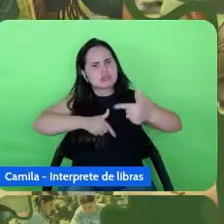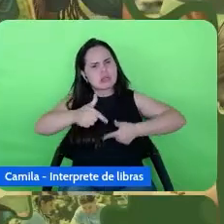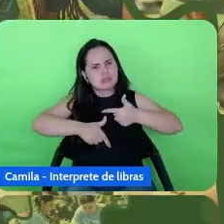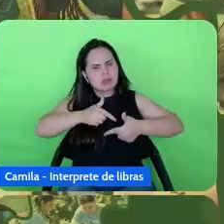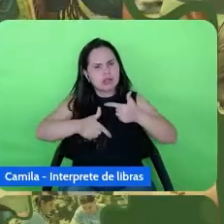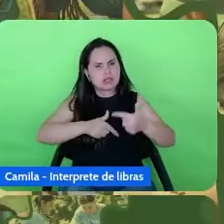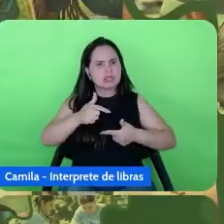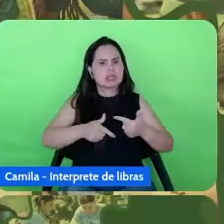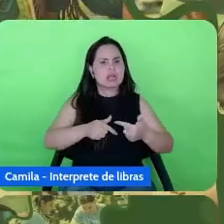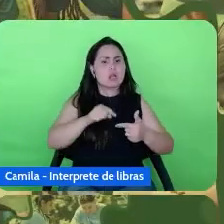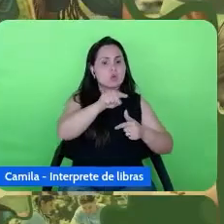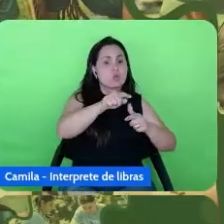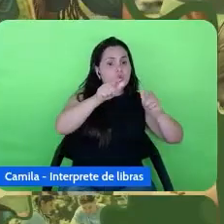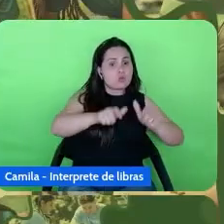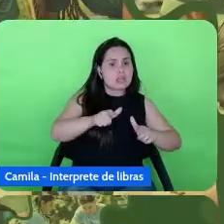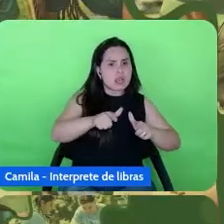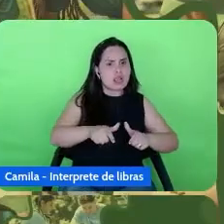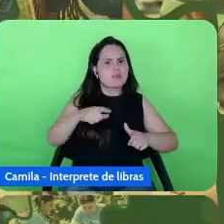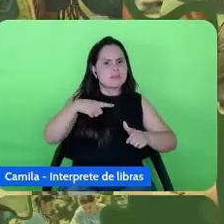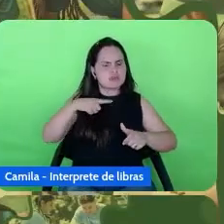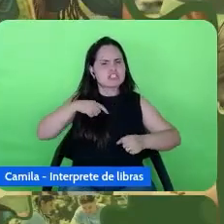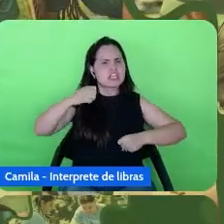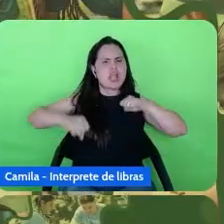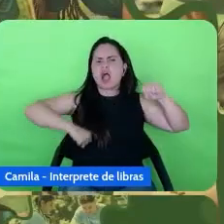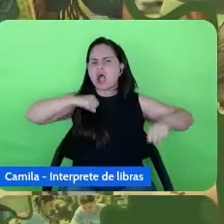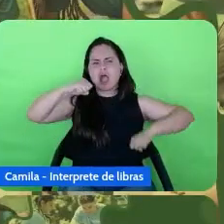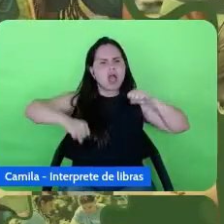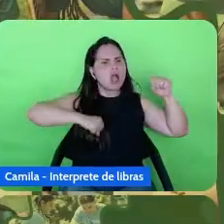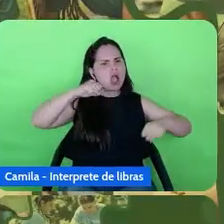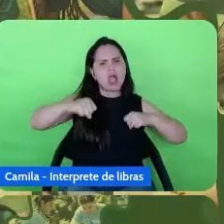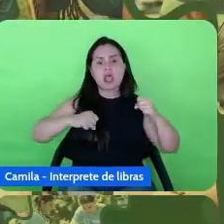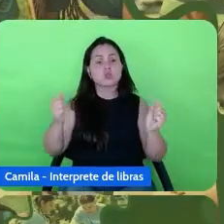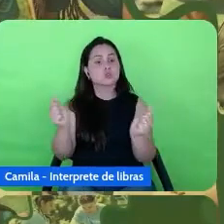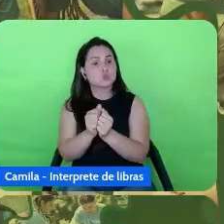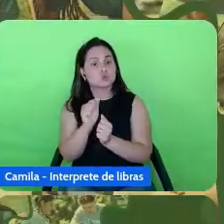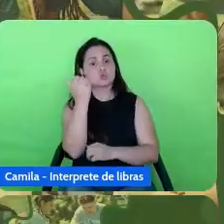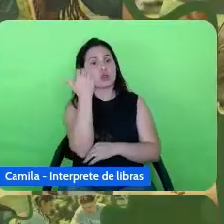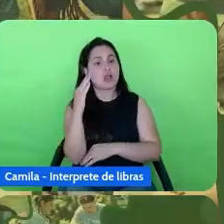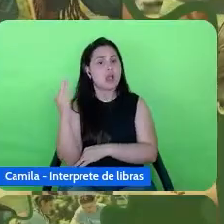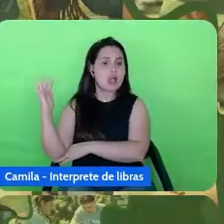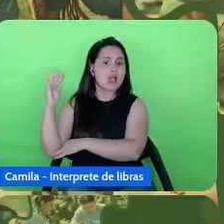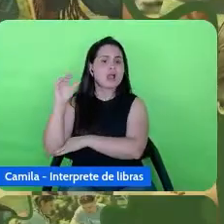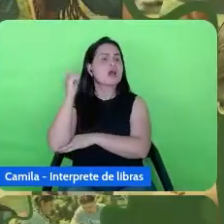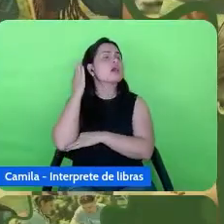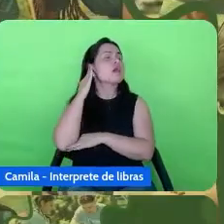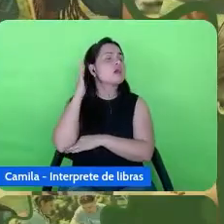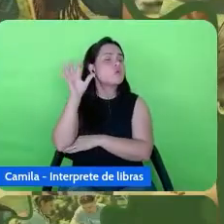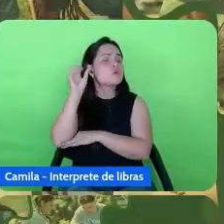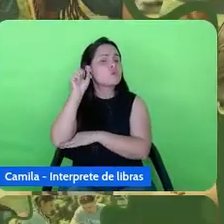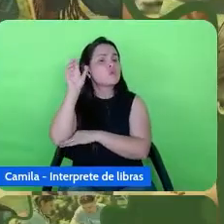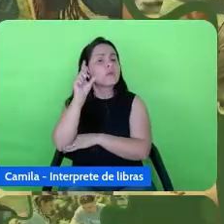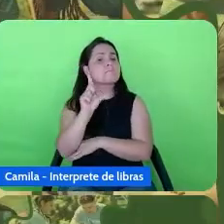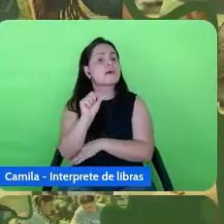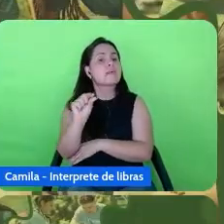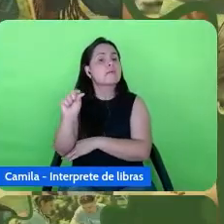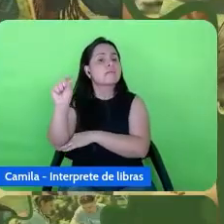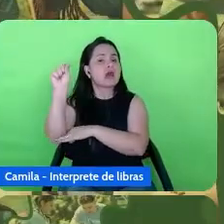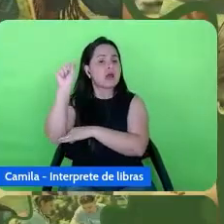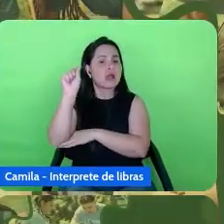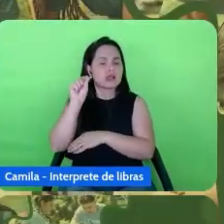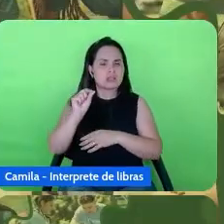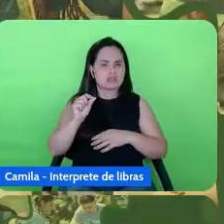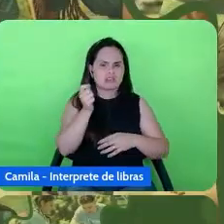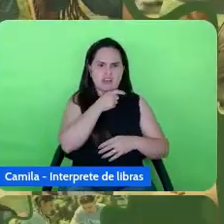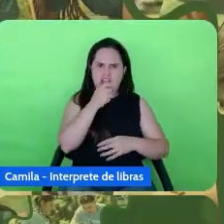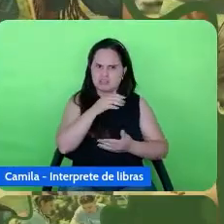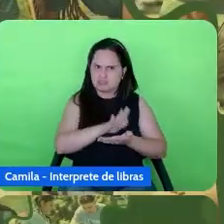mas você quer bater seu pedal de bike também junto da natureza, escutando o passarinho. E nada é de graça, tá, pessoal? Tudo